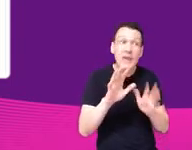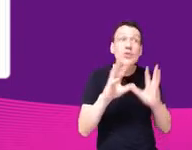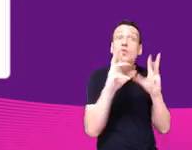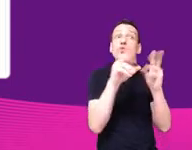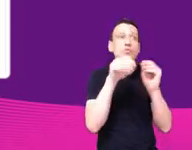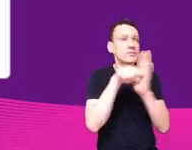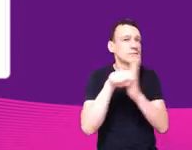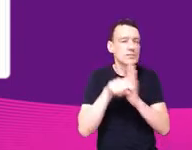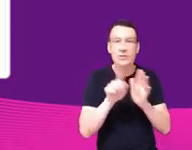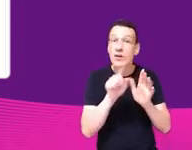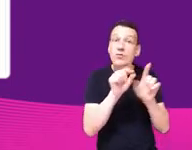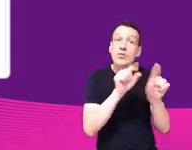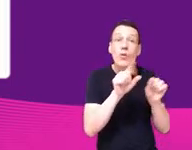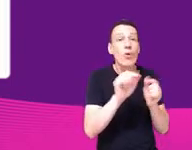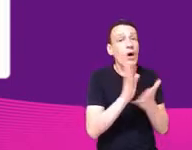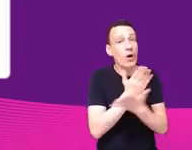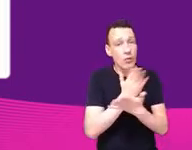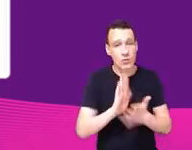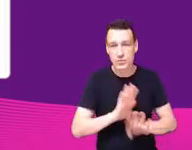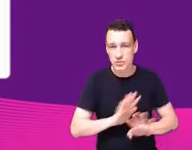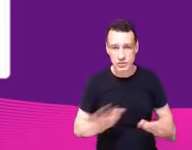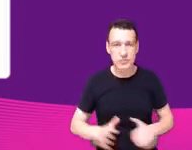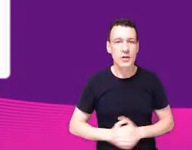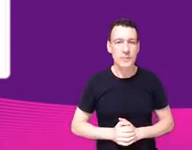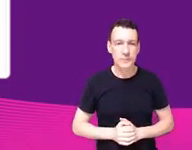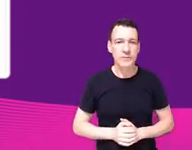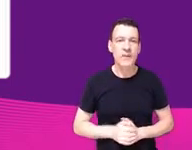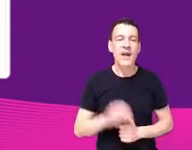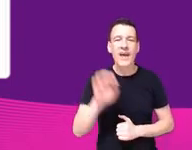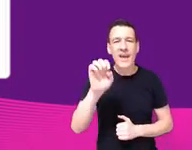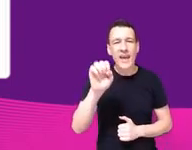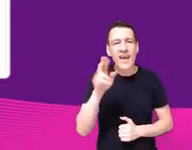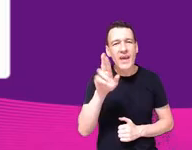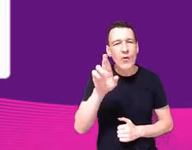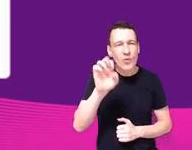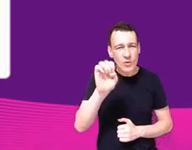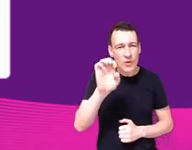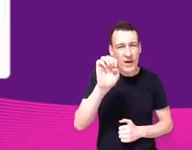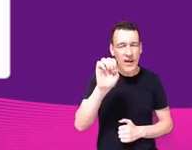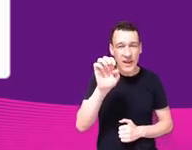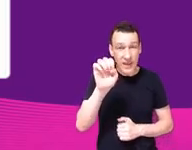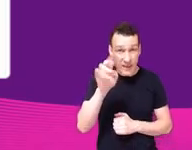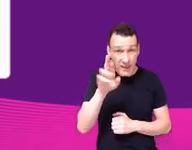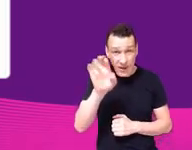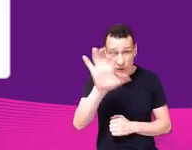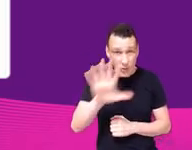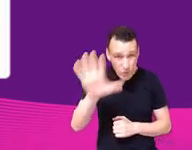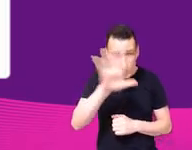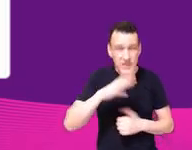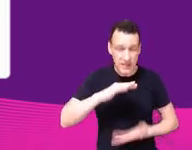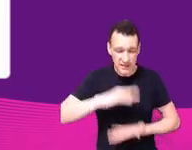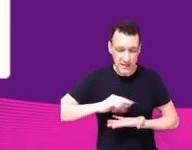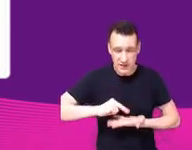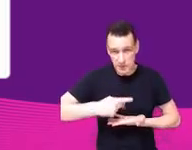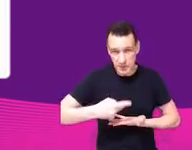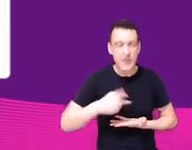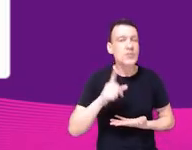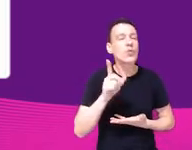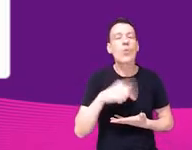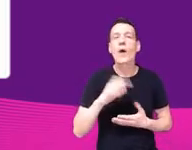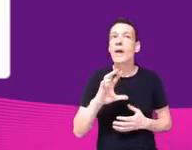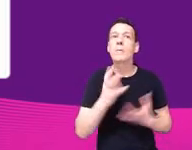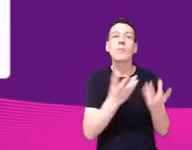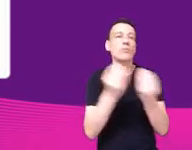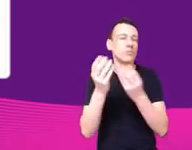O Eurotransplante não é propriamente um registro, e sim um esforço colaborativo de 7 países que estão aqui listados,